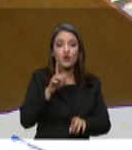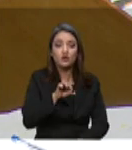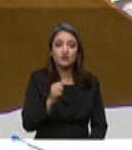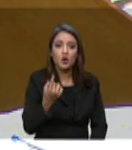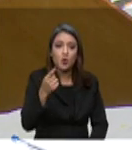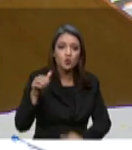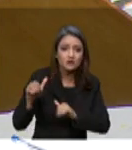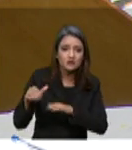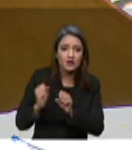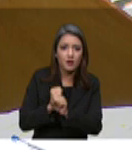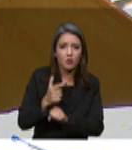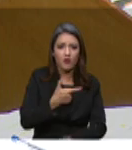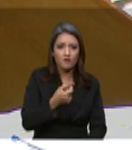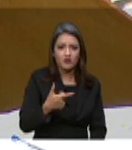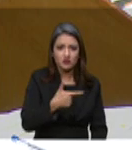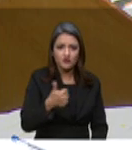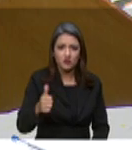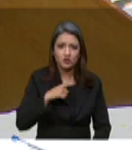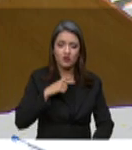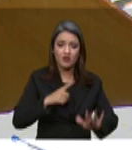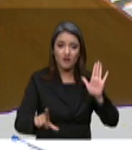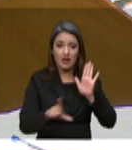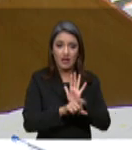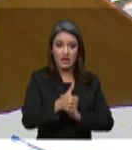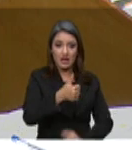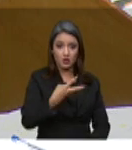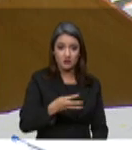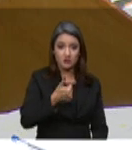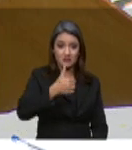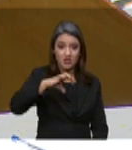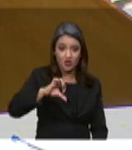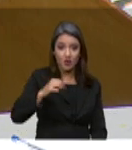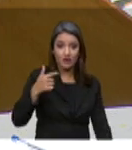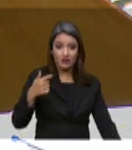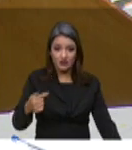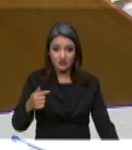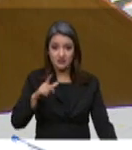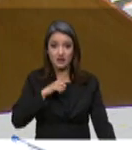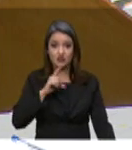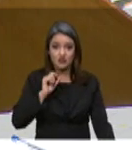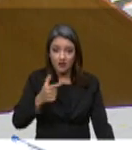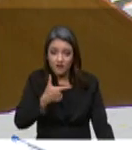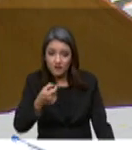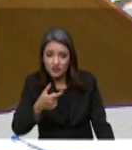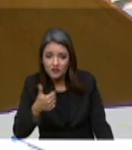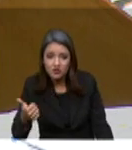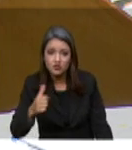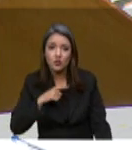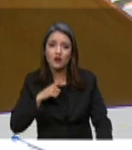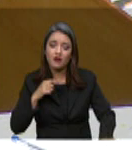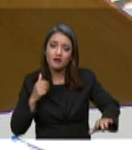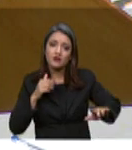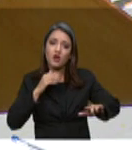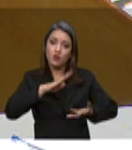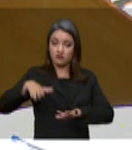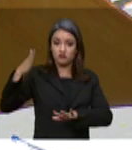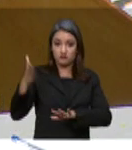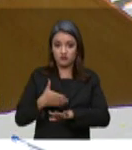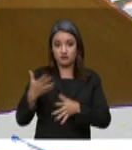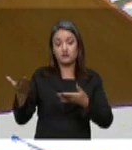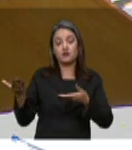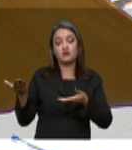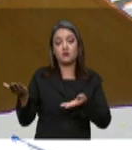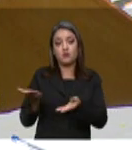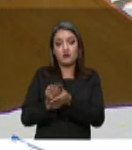1º de setembro de 2,21 foi publicado ali 14197 de 2021 revogando expressamente em seu artigo